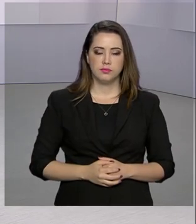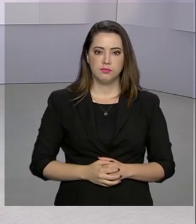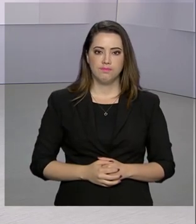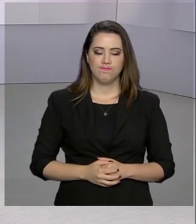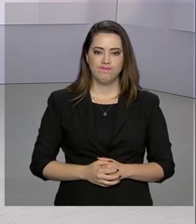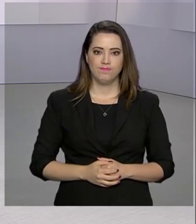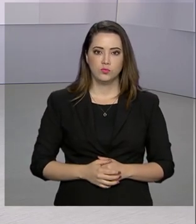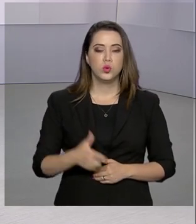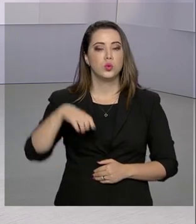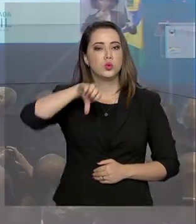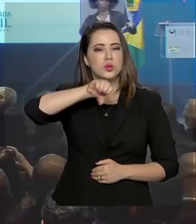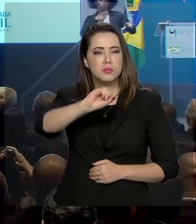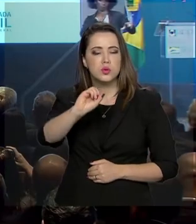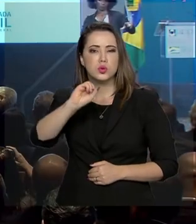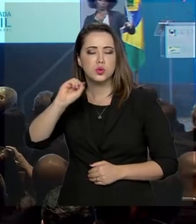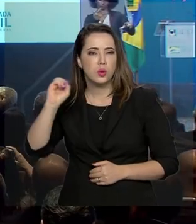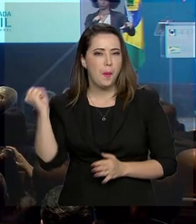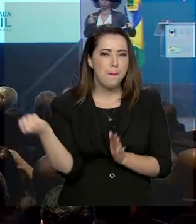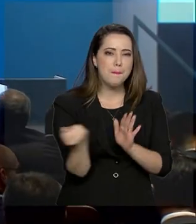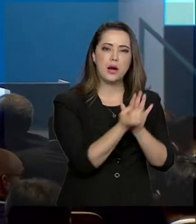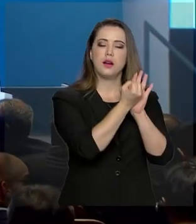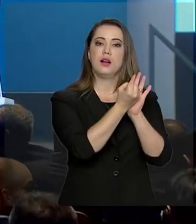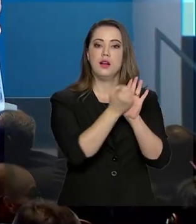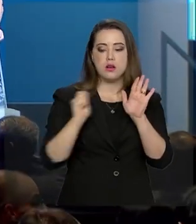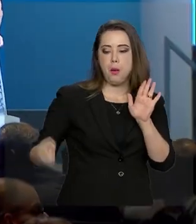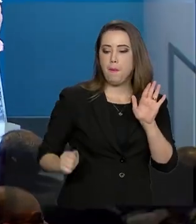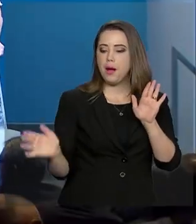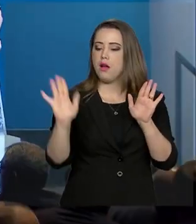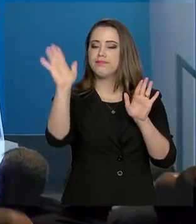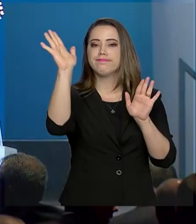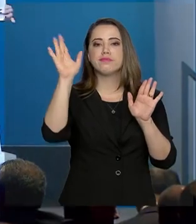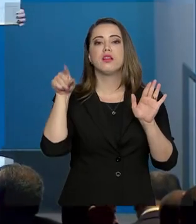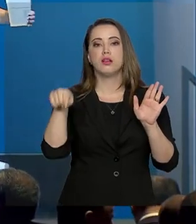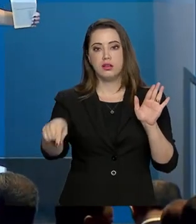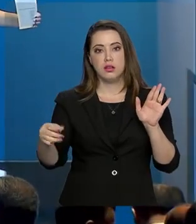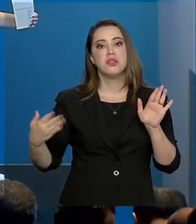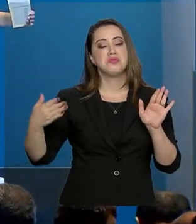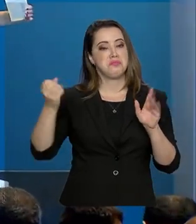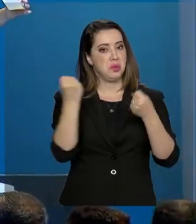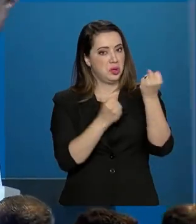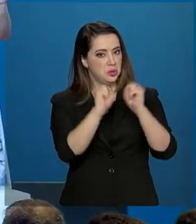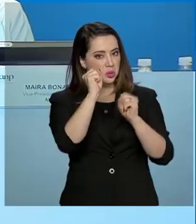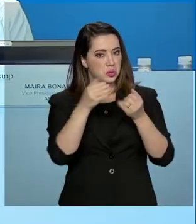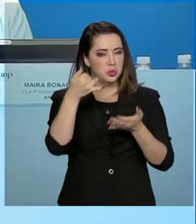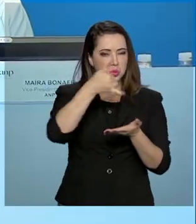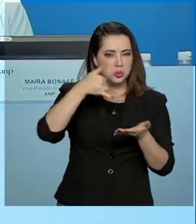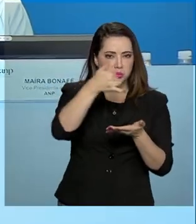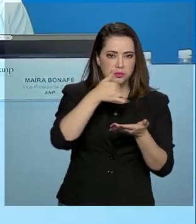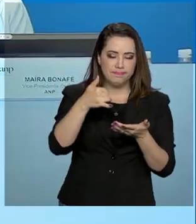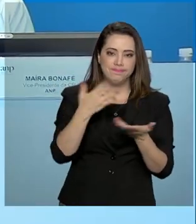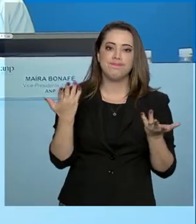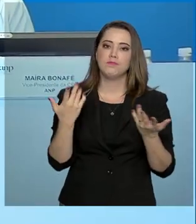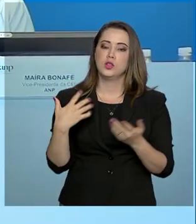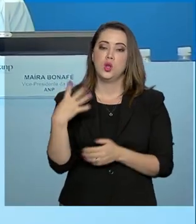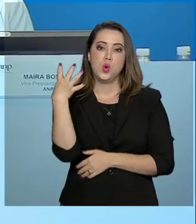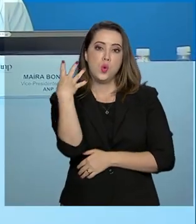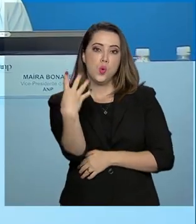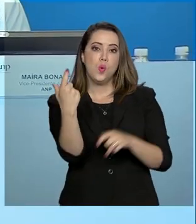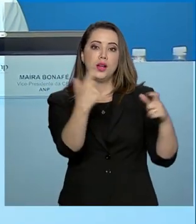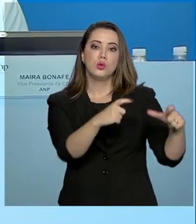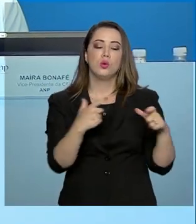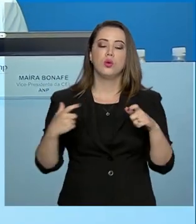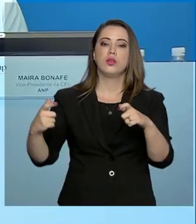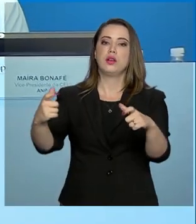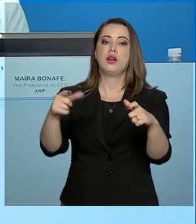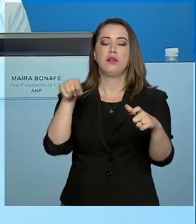2019 foi marcado pelo maior leilão já realizado na indústria do petróleo no país. Na licitação de quatro áreas do